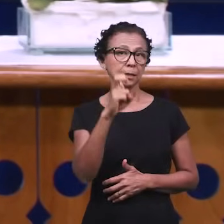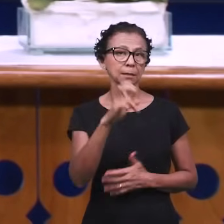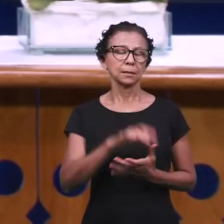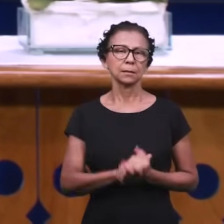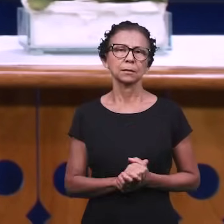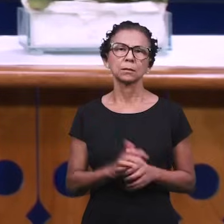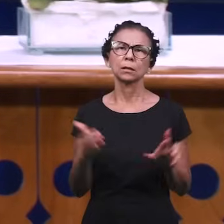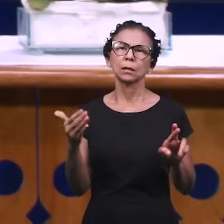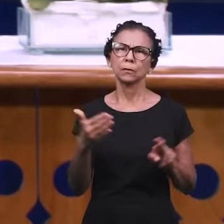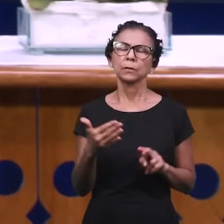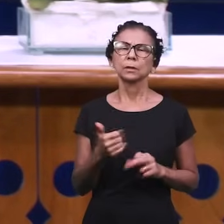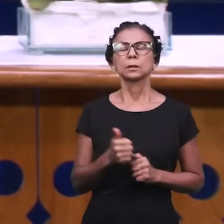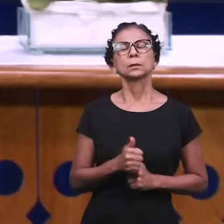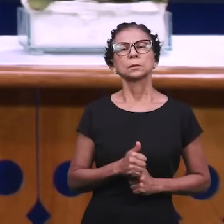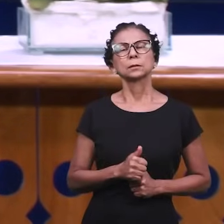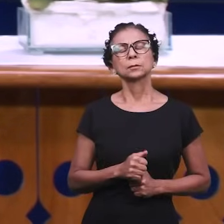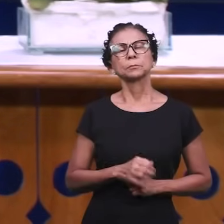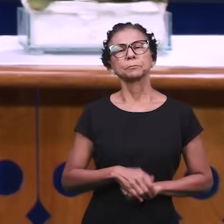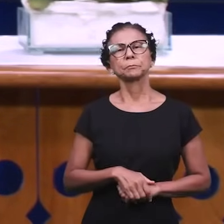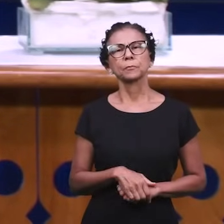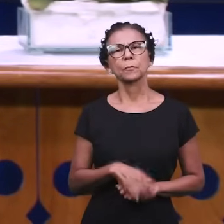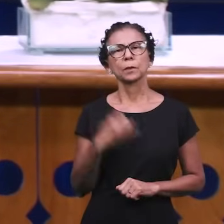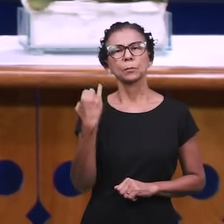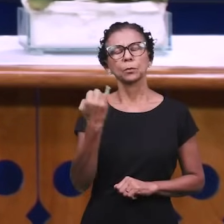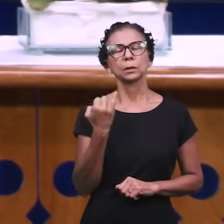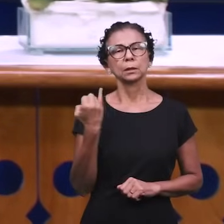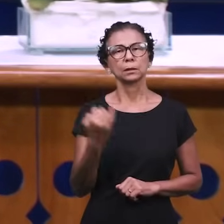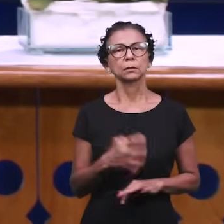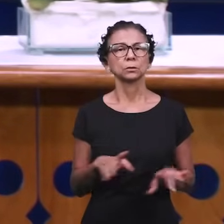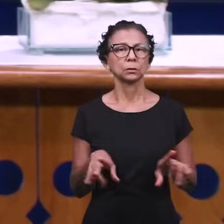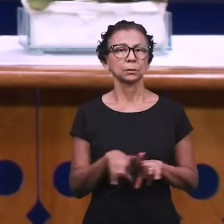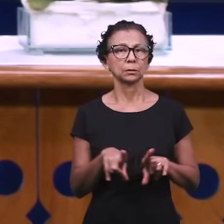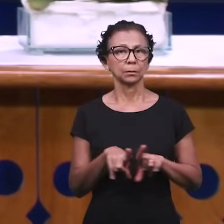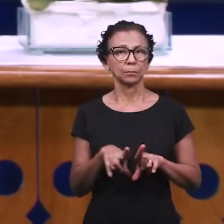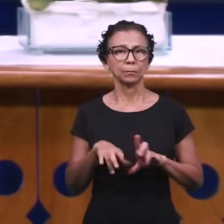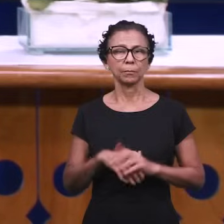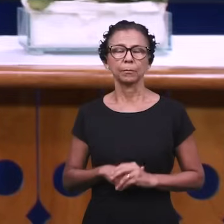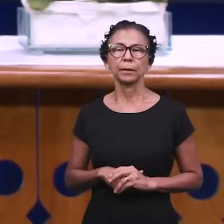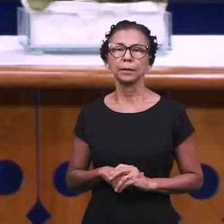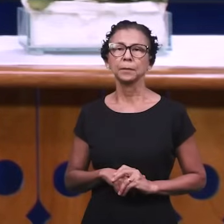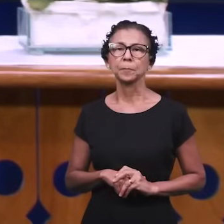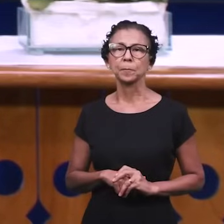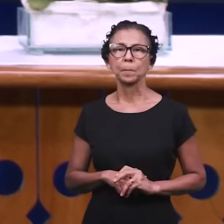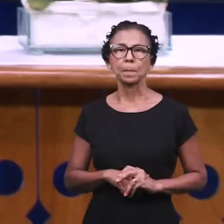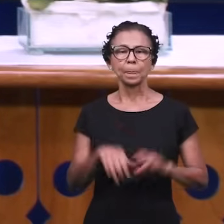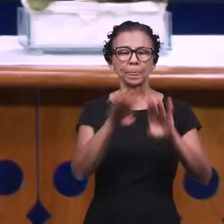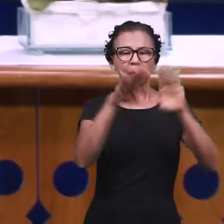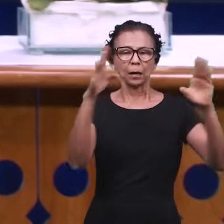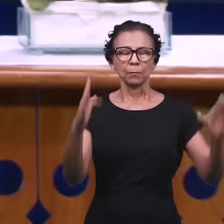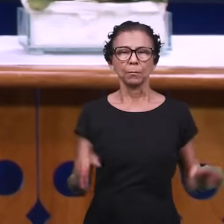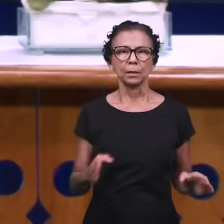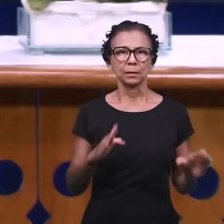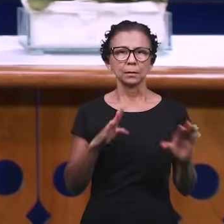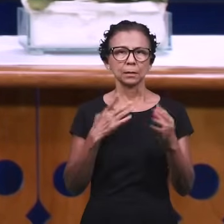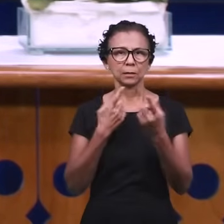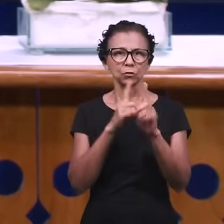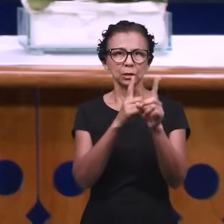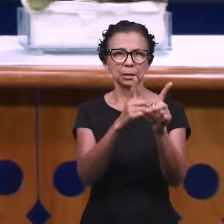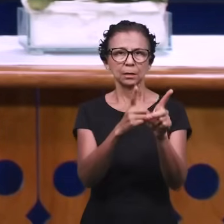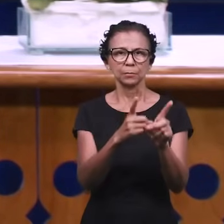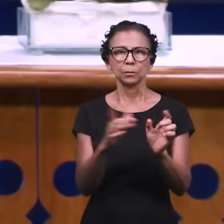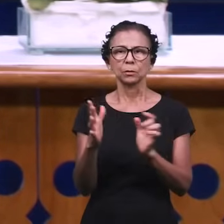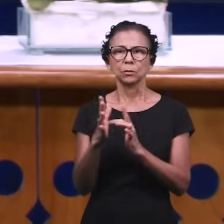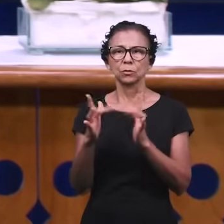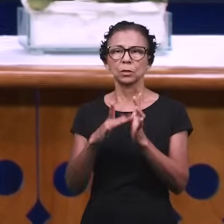São referências que nos ajudam a compreender certas coisas. Como também Jesus, ele ceiou com os discípulos,